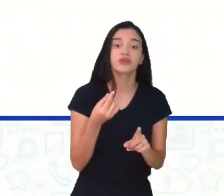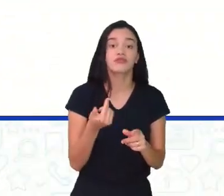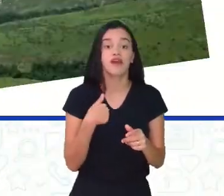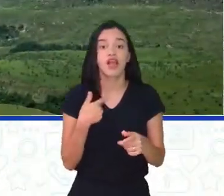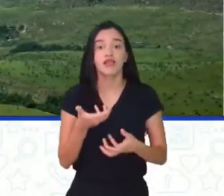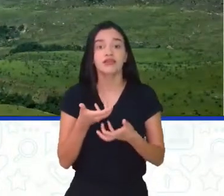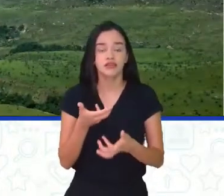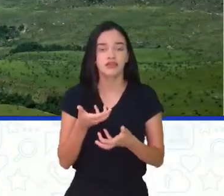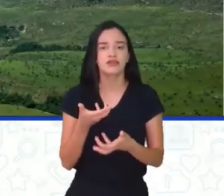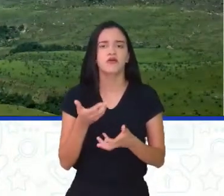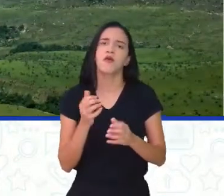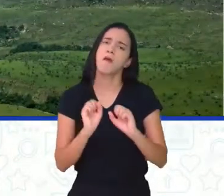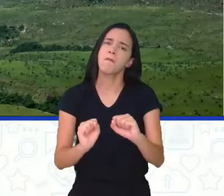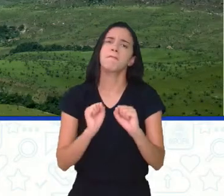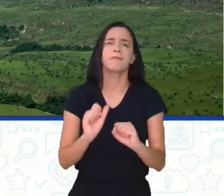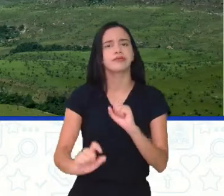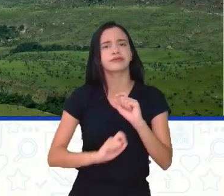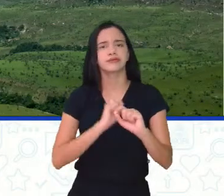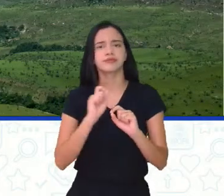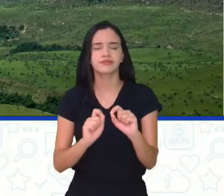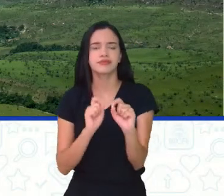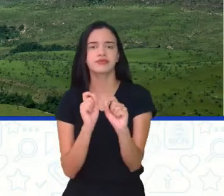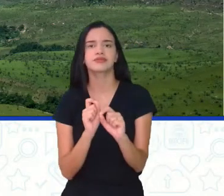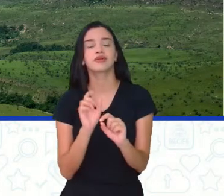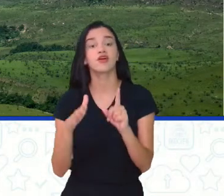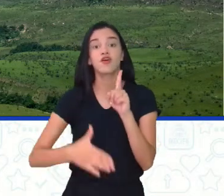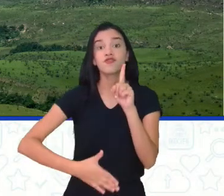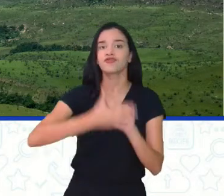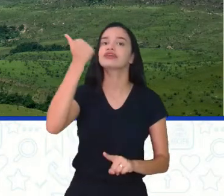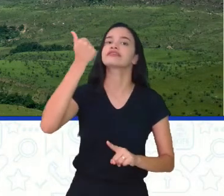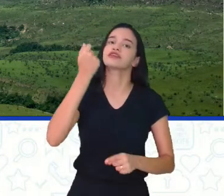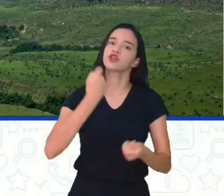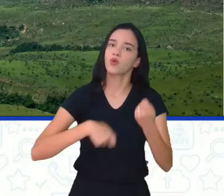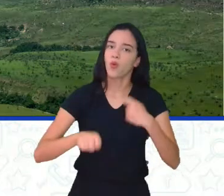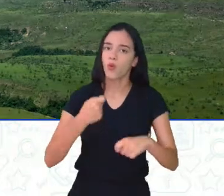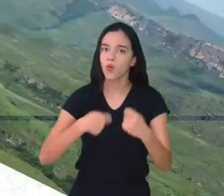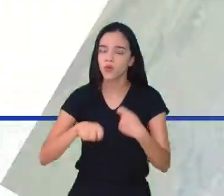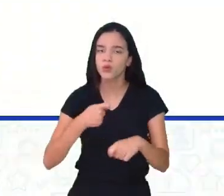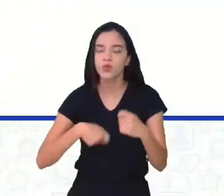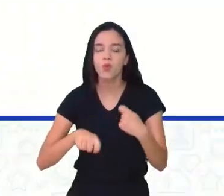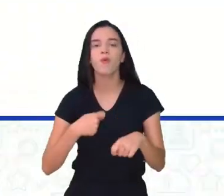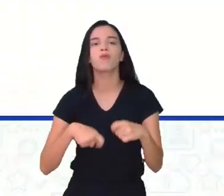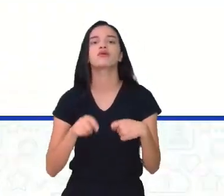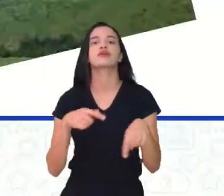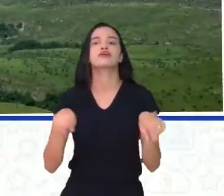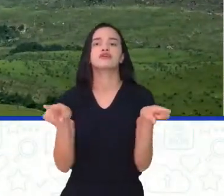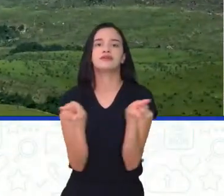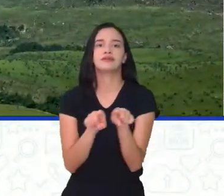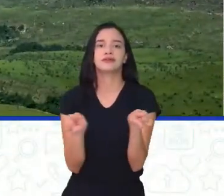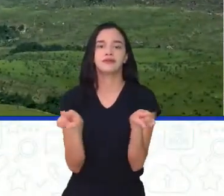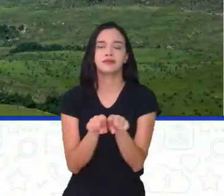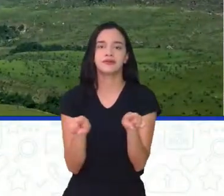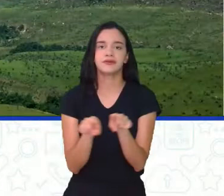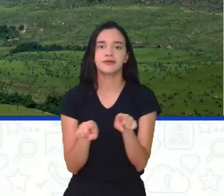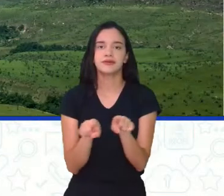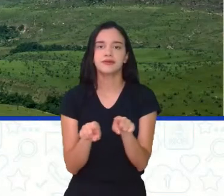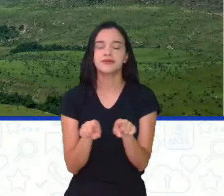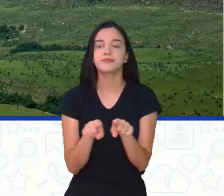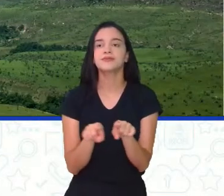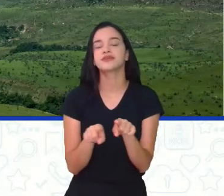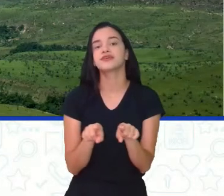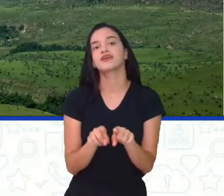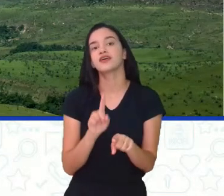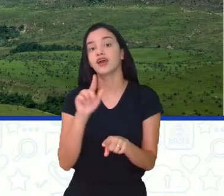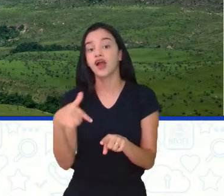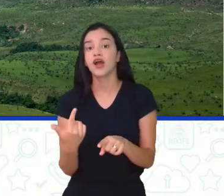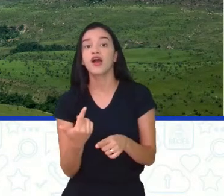almejando. Esse objetivo pode ser o quê? Para uma vantagem econômica, pode ser também o quê, ó? Por uma